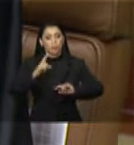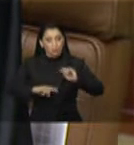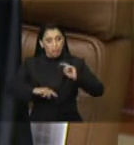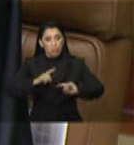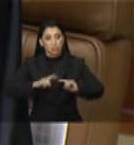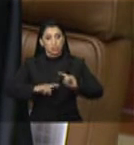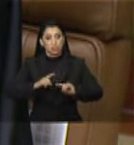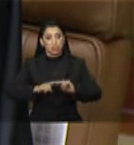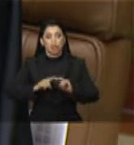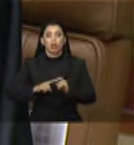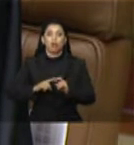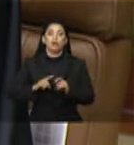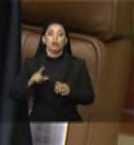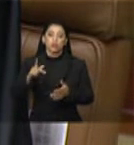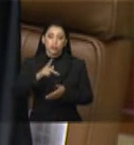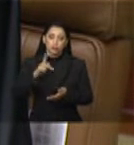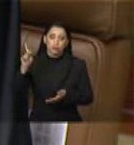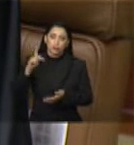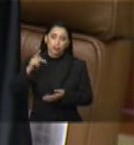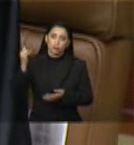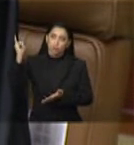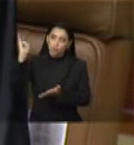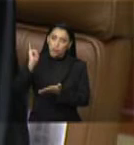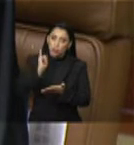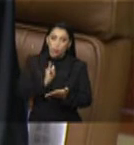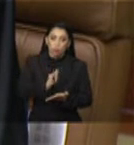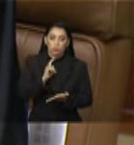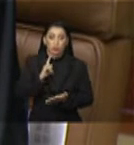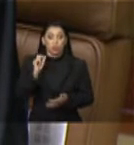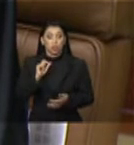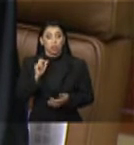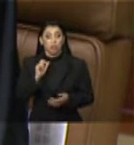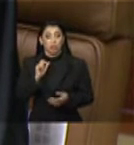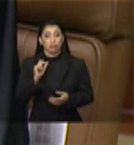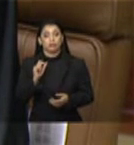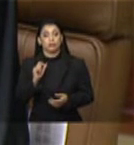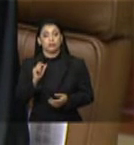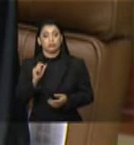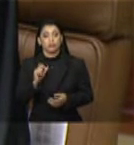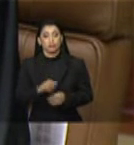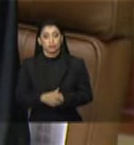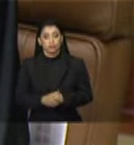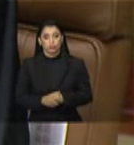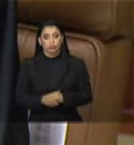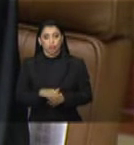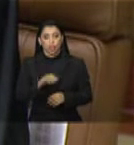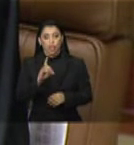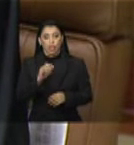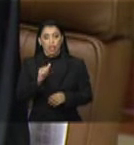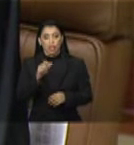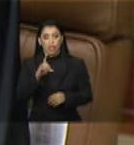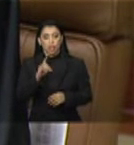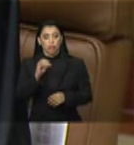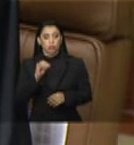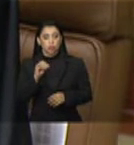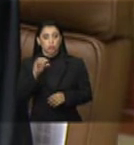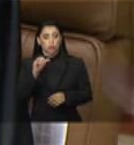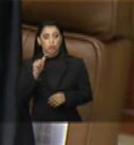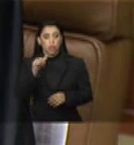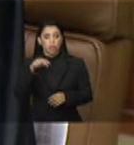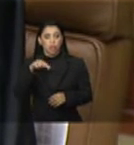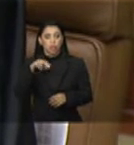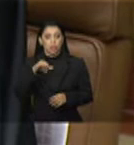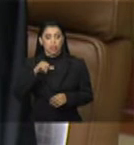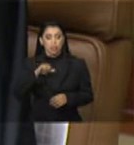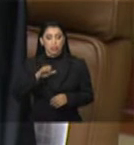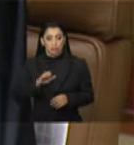no país O fato gerador e o seu desembaraço aduane e é desta